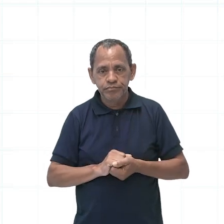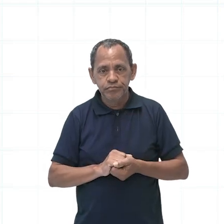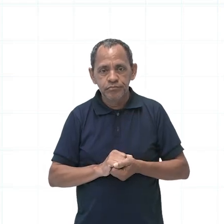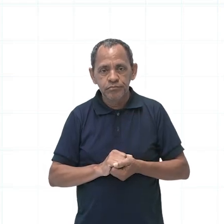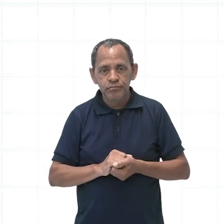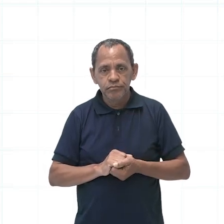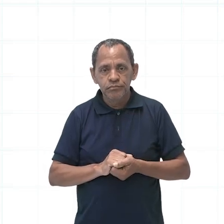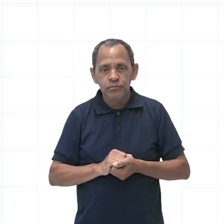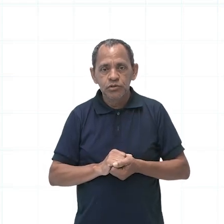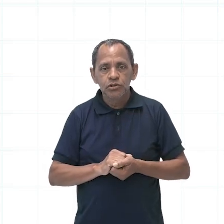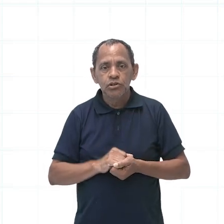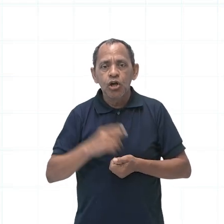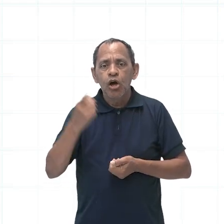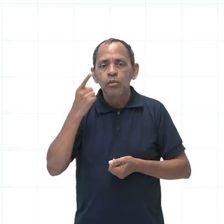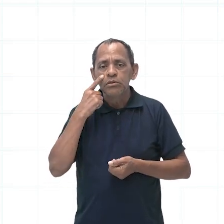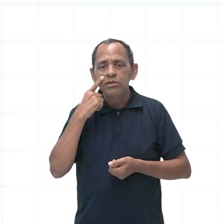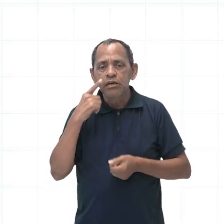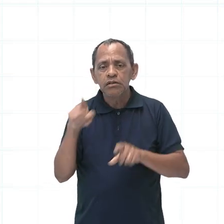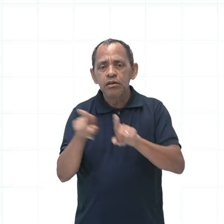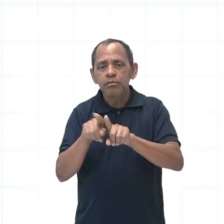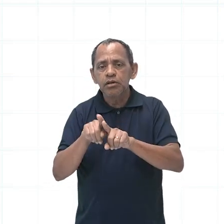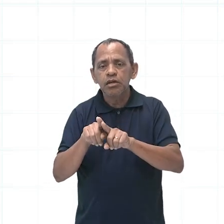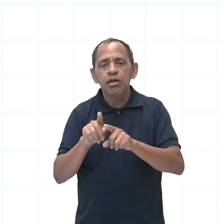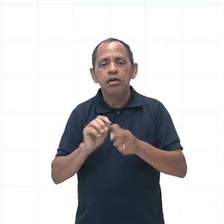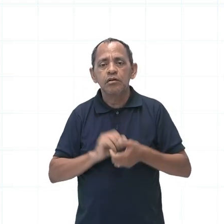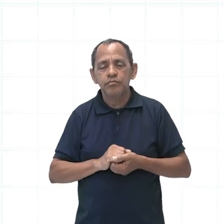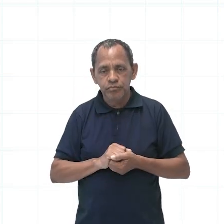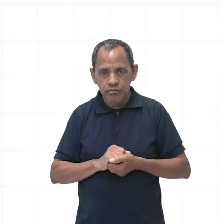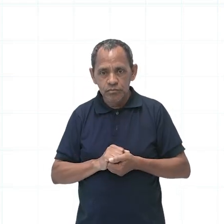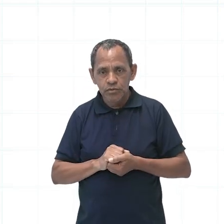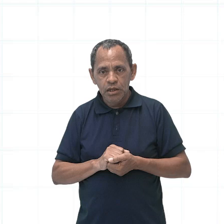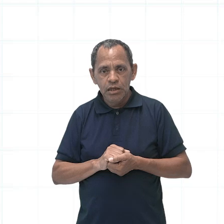aí. E observe que o enunciado não verbal